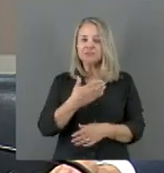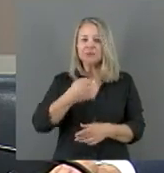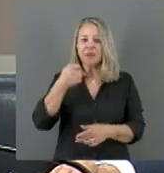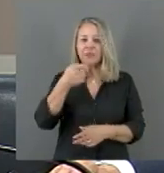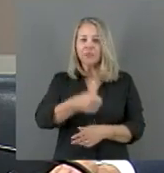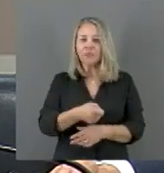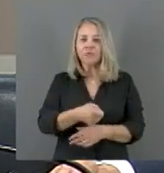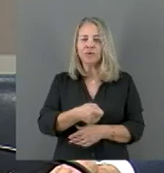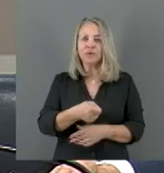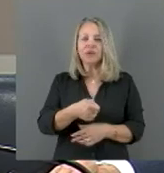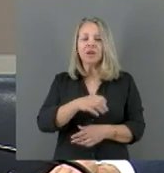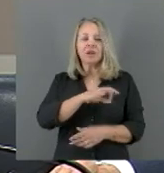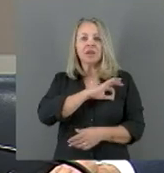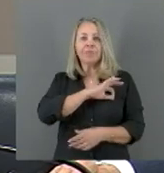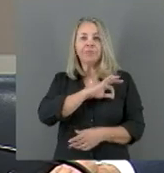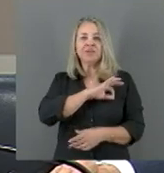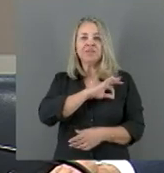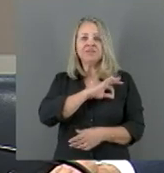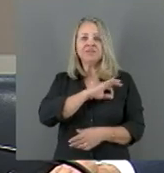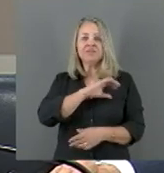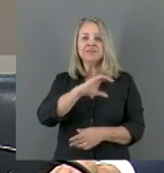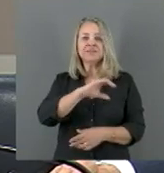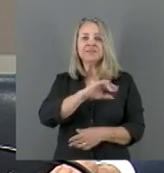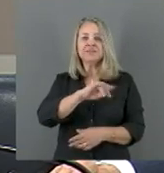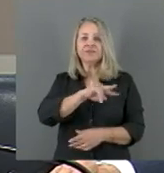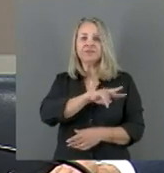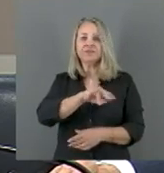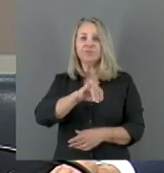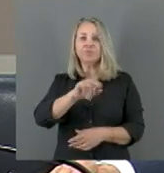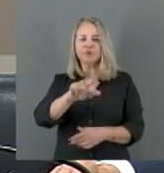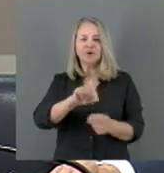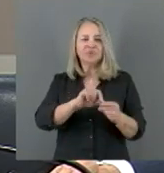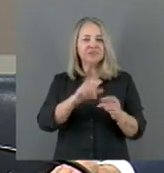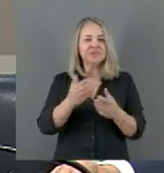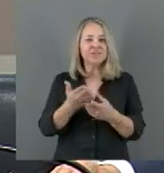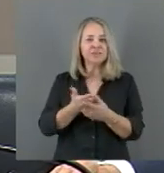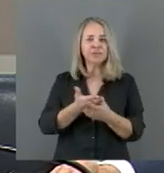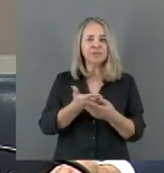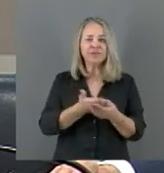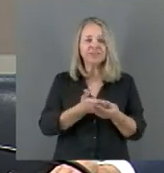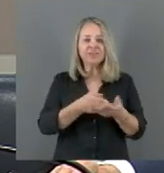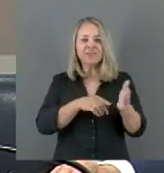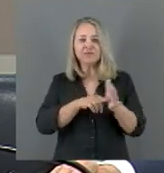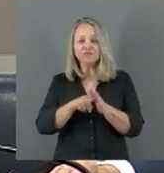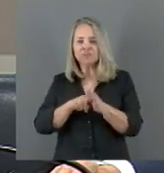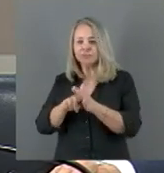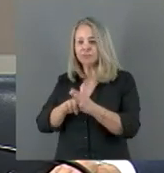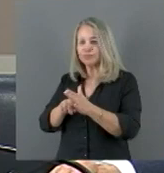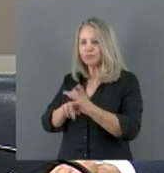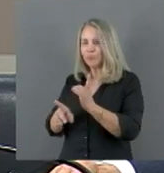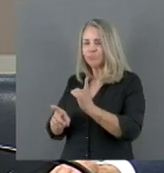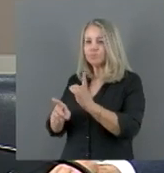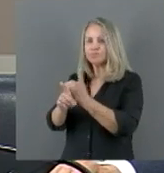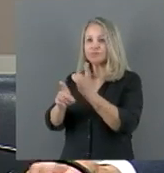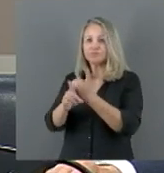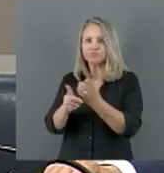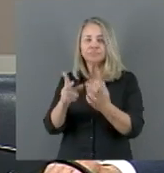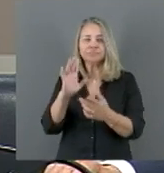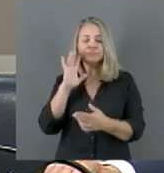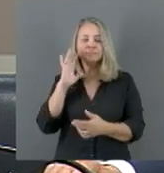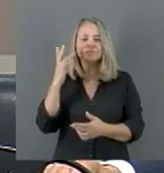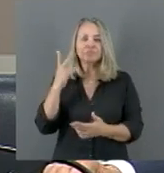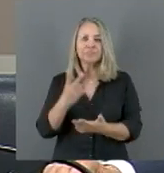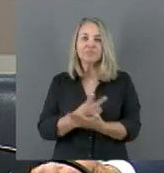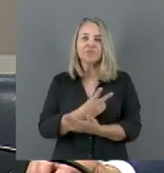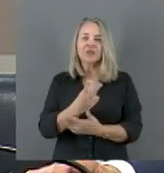da polícia civil um processo de apuração sobre esse episódio. A mesma